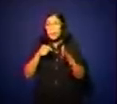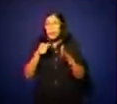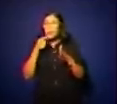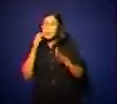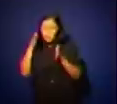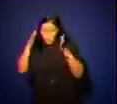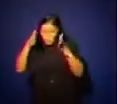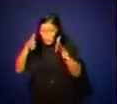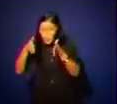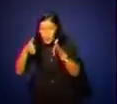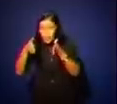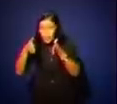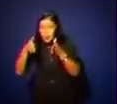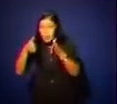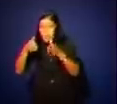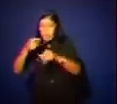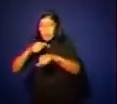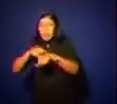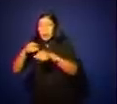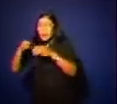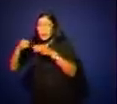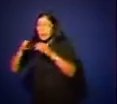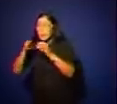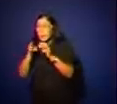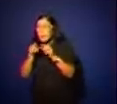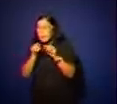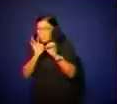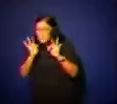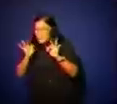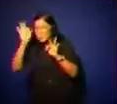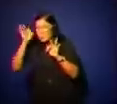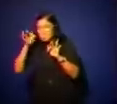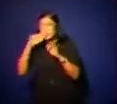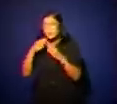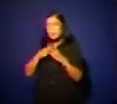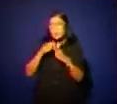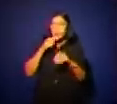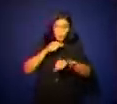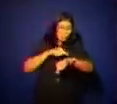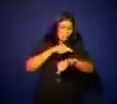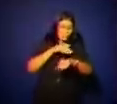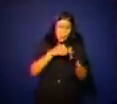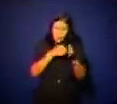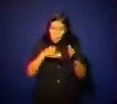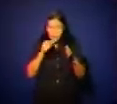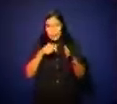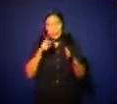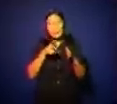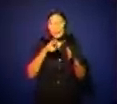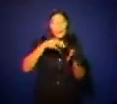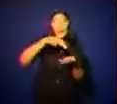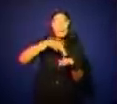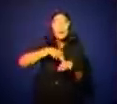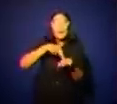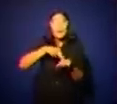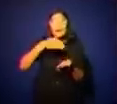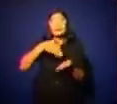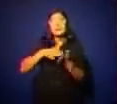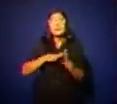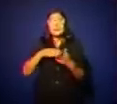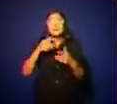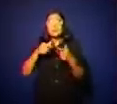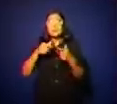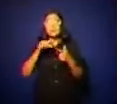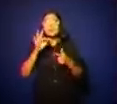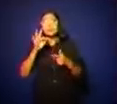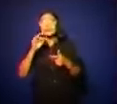e é tão difícil fazer esses três tempo porque primeiro você já perde no primeiro T que é o temporário porque o temporário vira permanente depois de fazer target